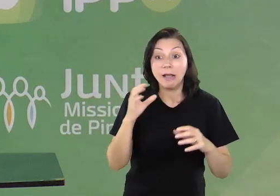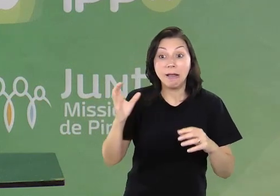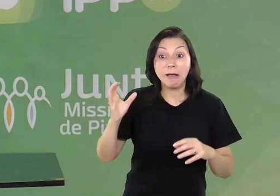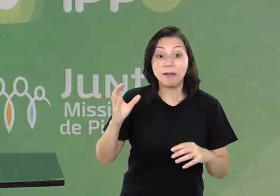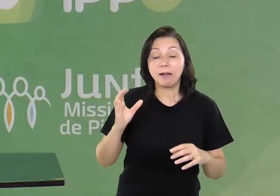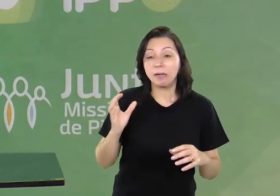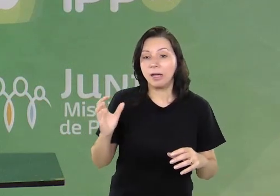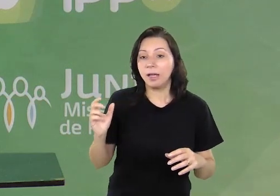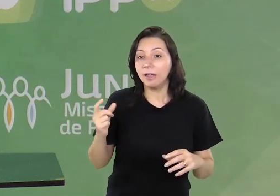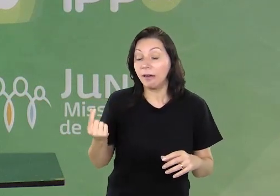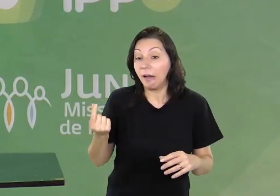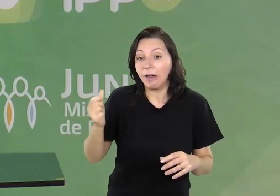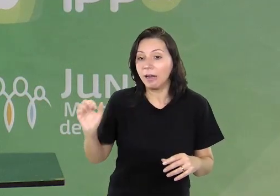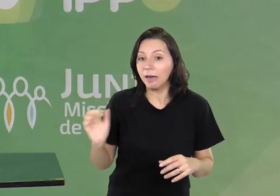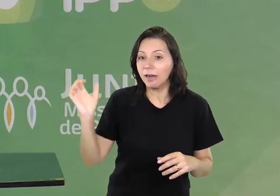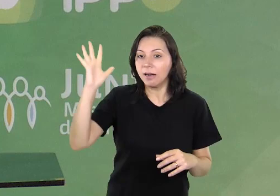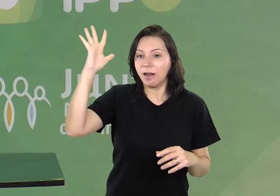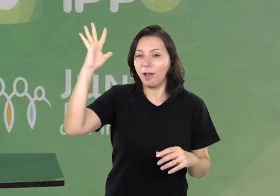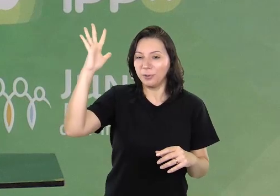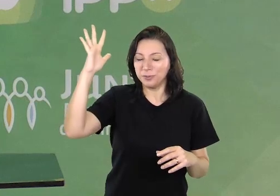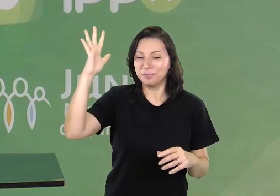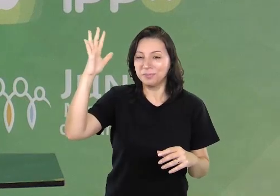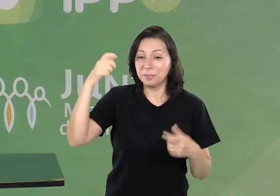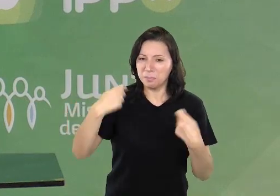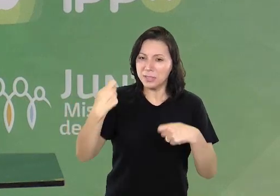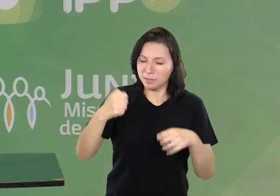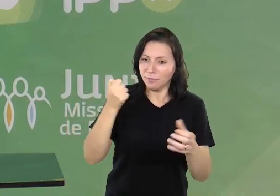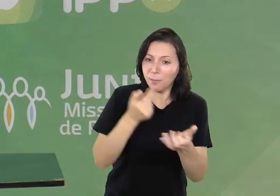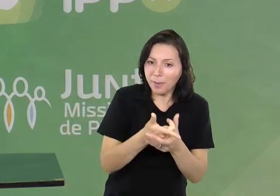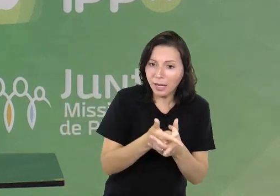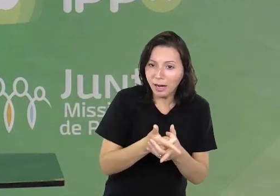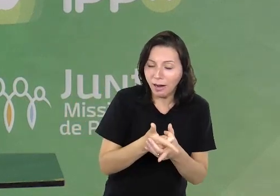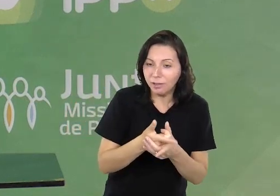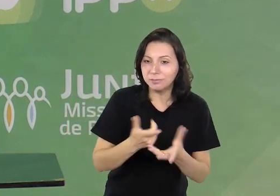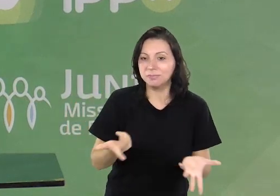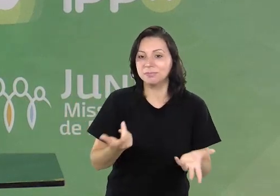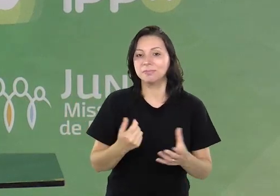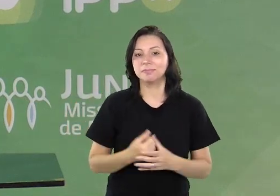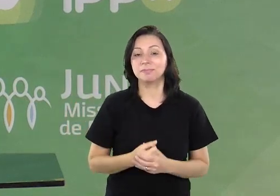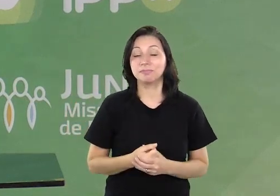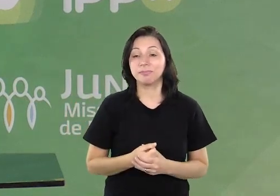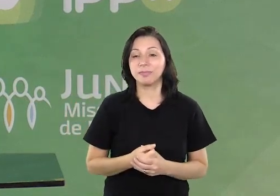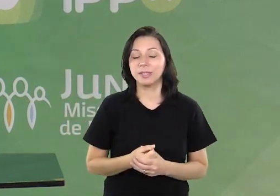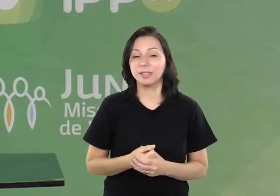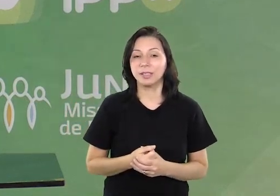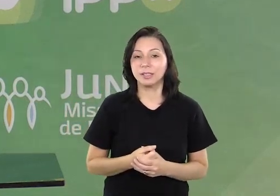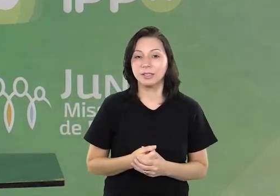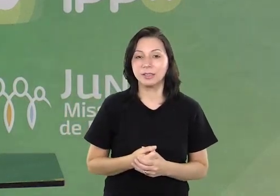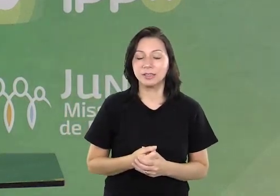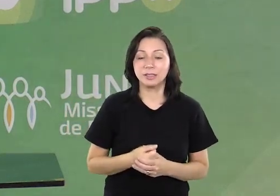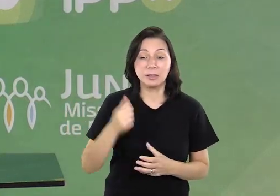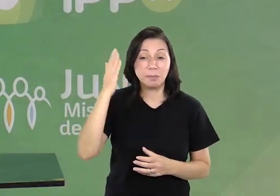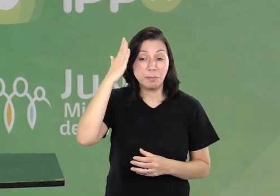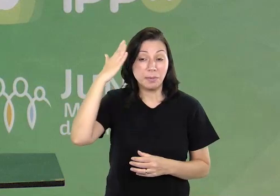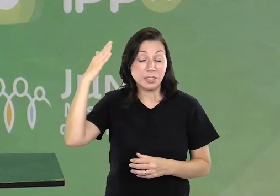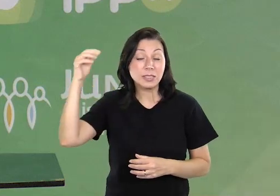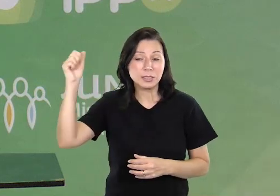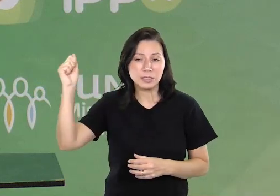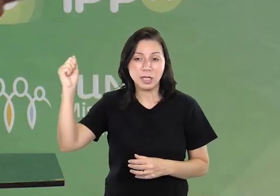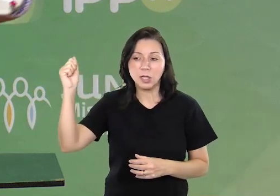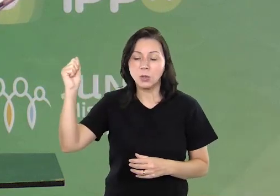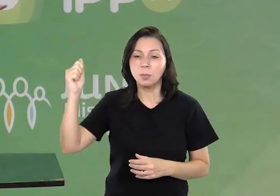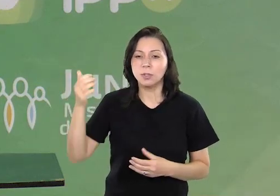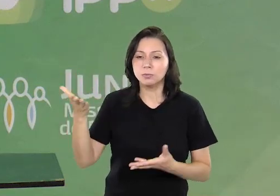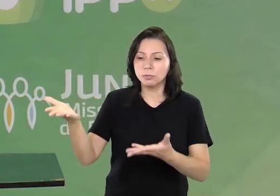música boa ele contratava os melhores cantores e as melhores cantoras para um show particular para ele